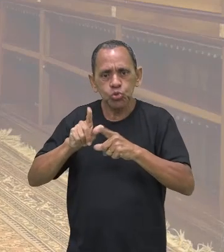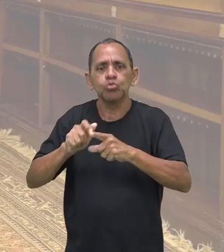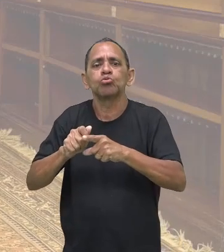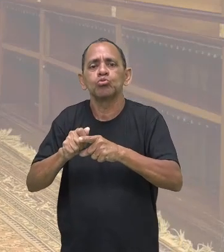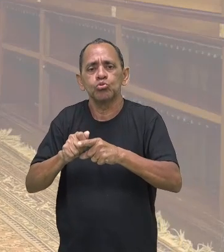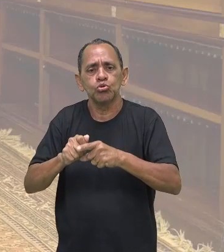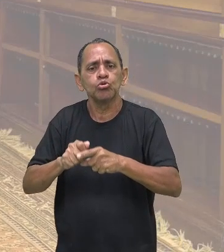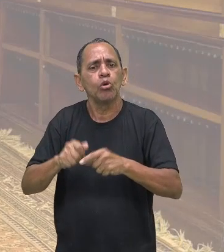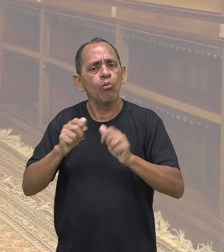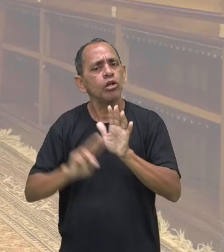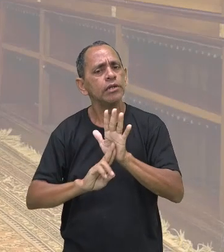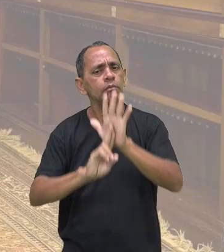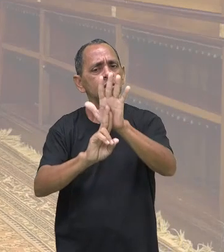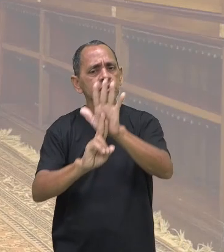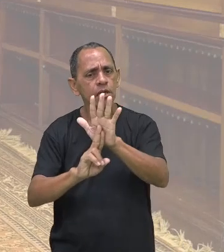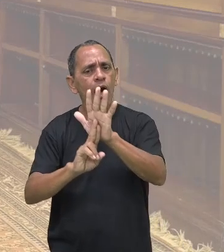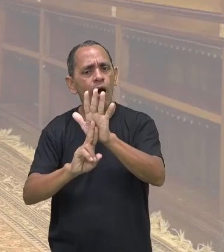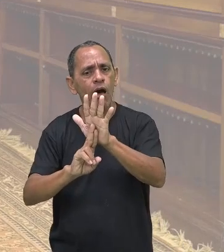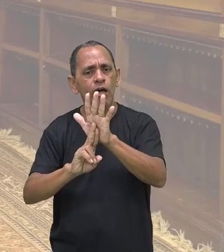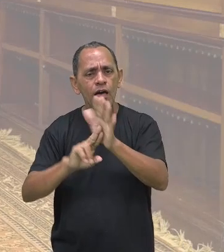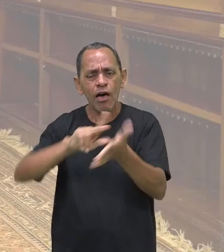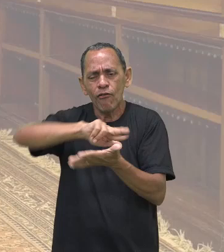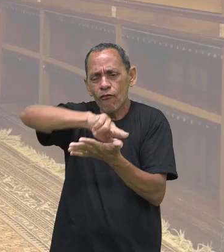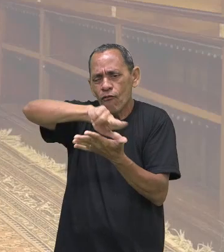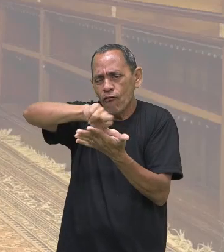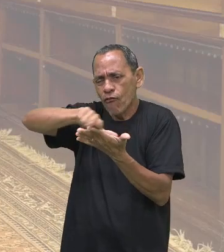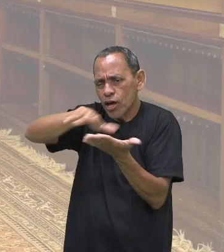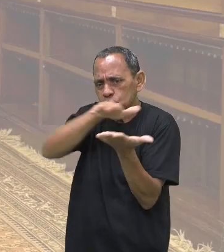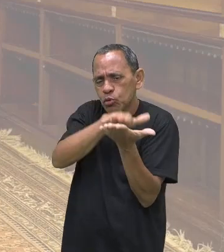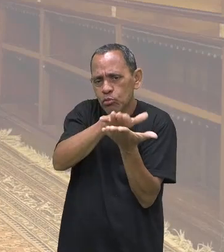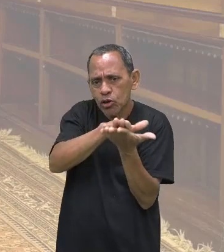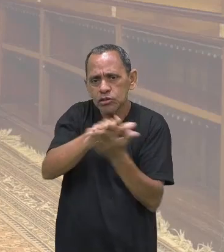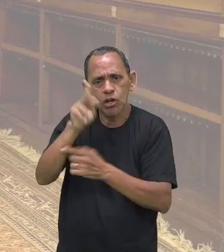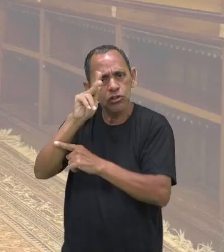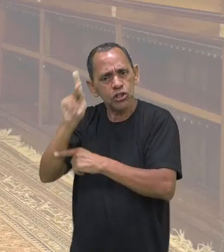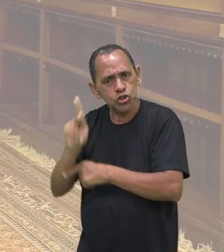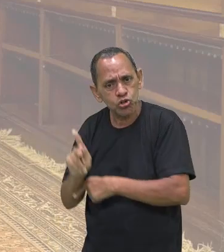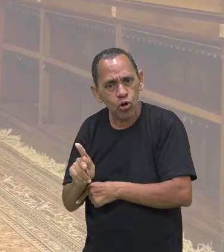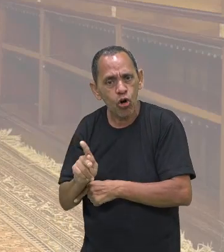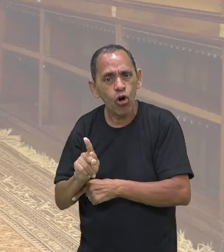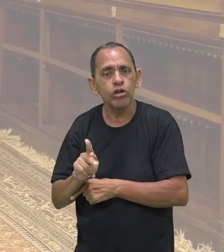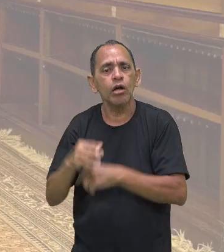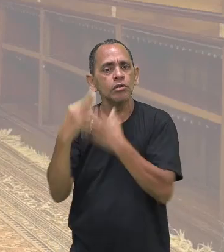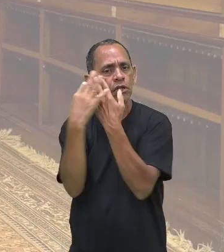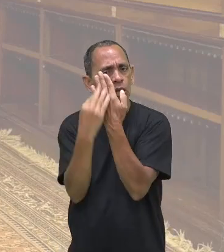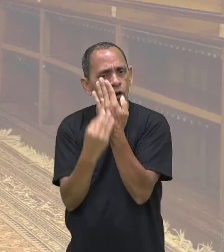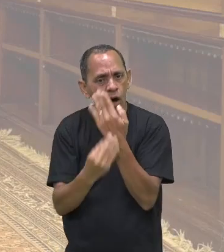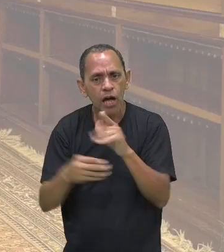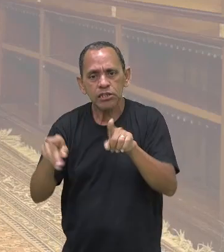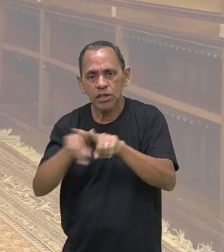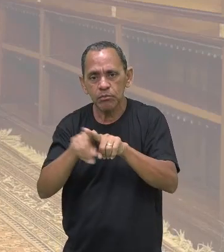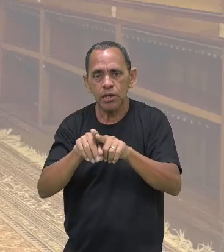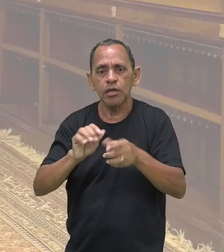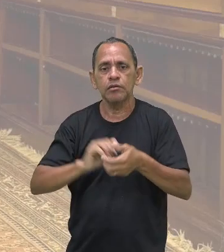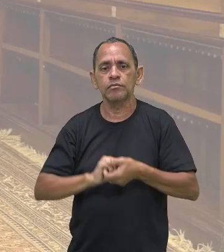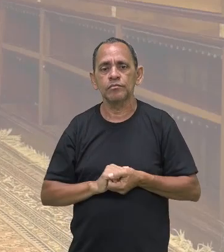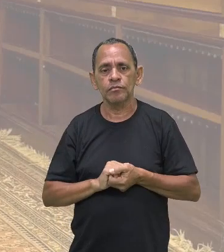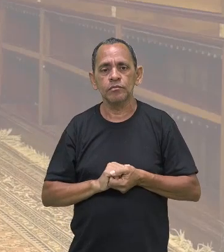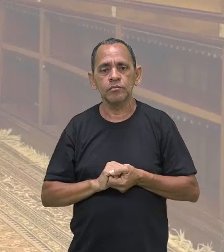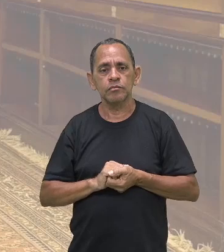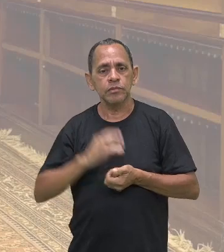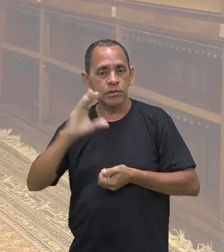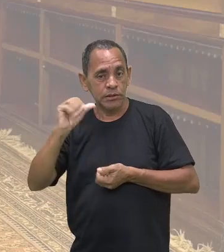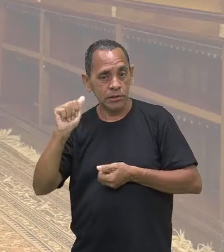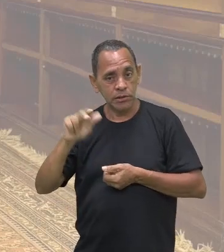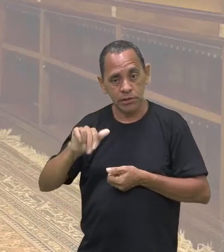a extensa produção historiográfica, bibliográfica de Caio Prado Júnior. É por isso que nós só